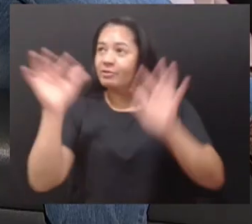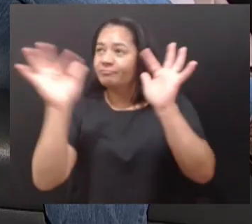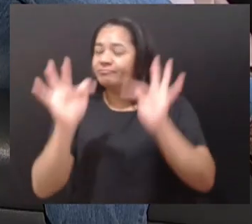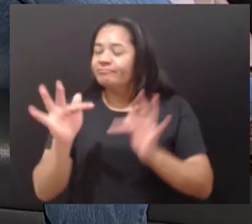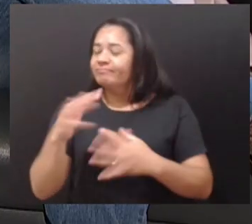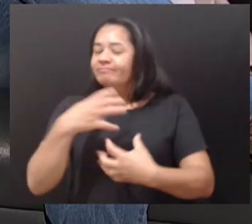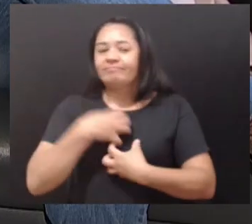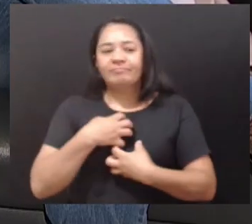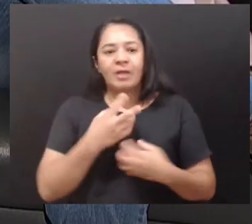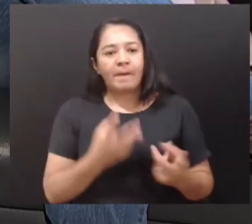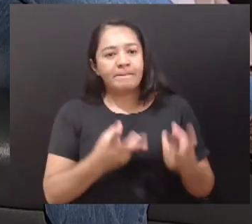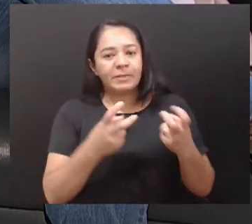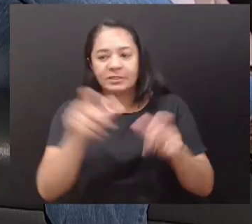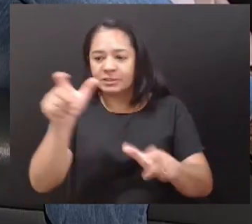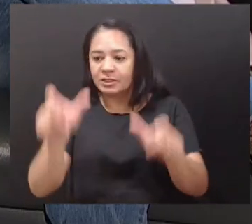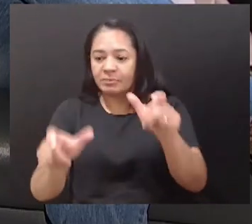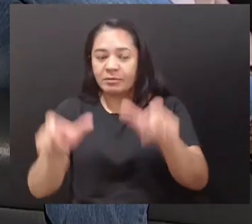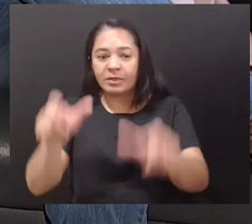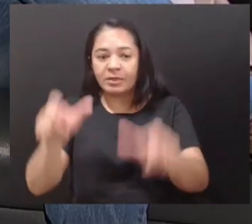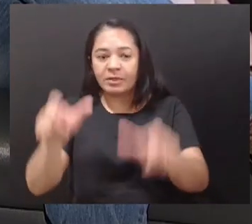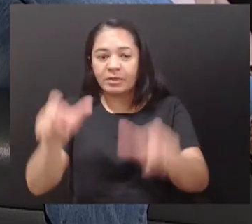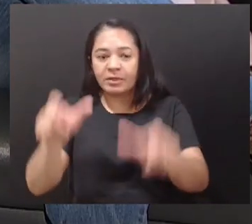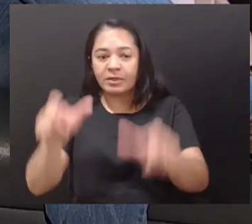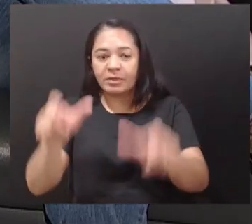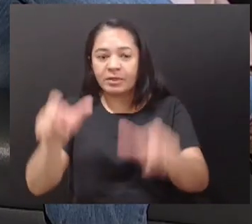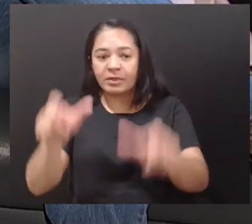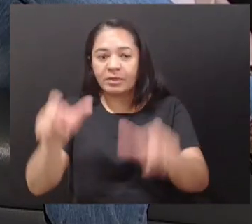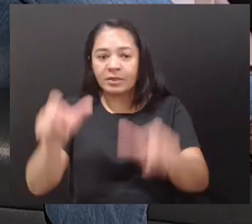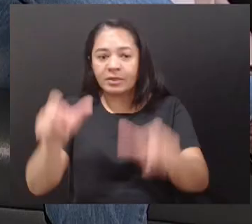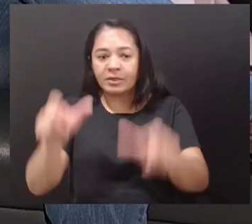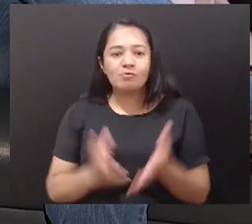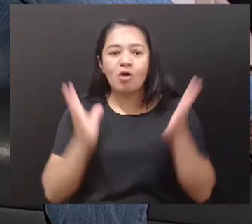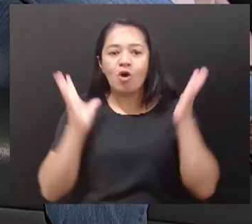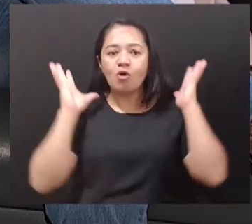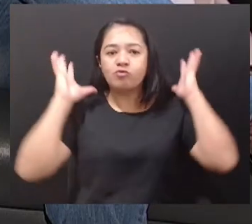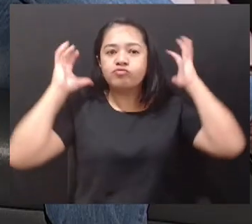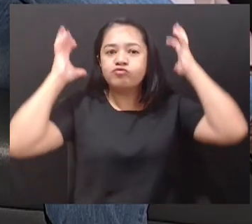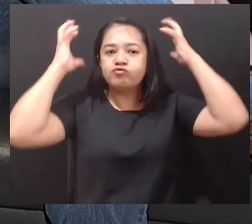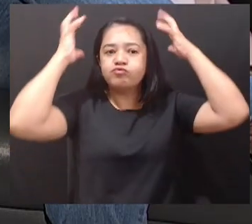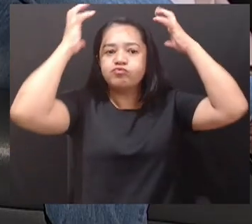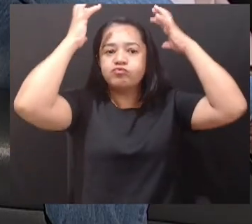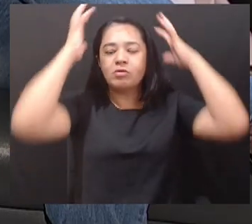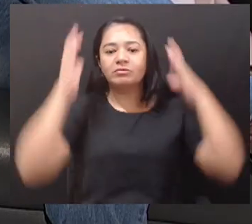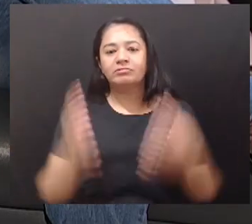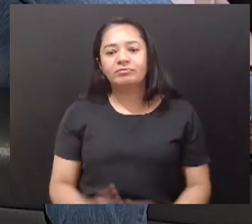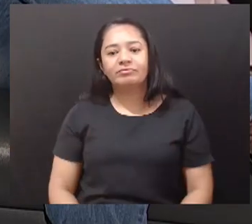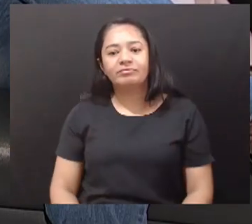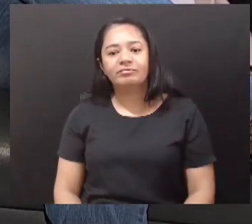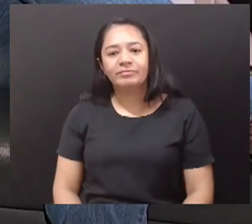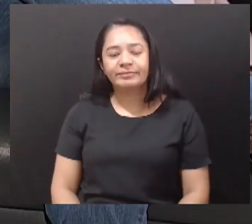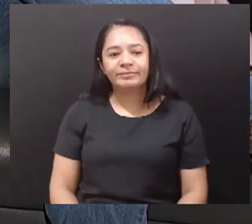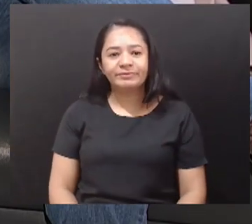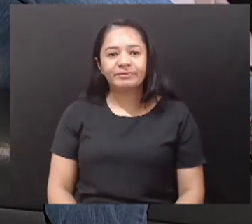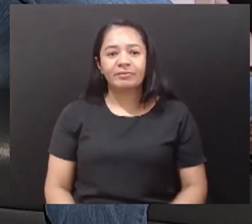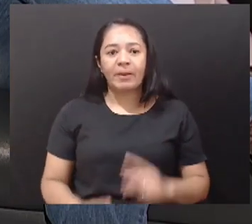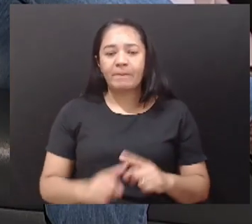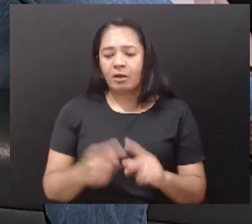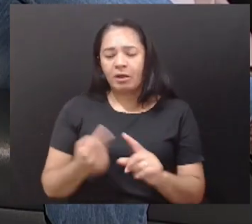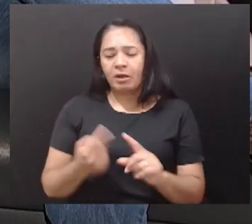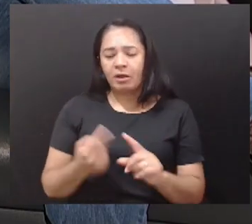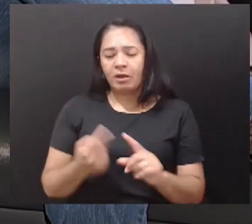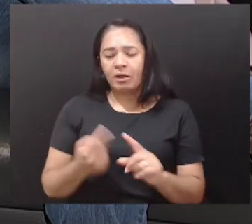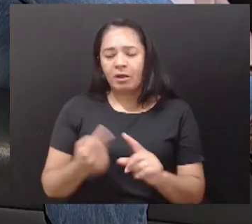negritude assumiu o cabelo crespo, né? E que até uma época